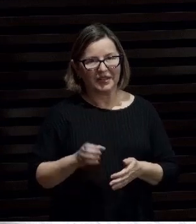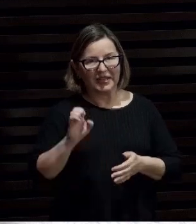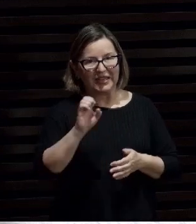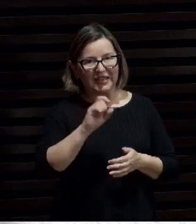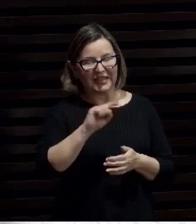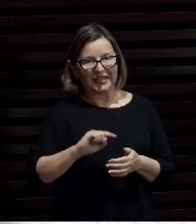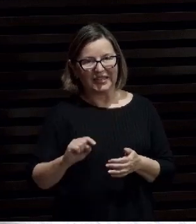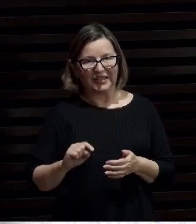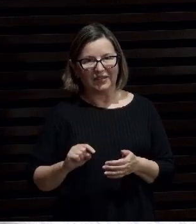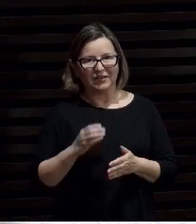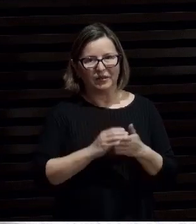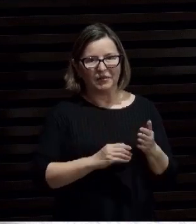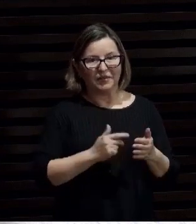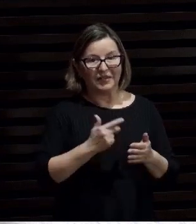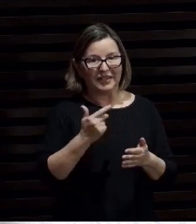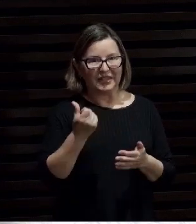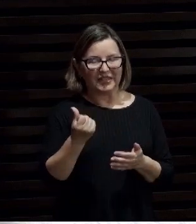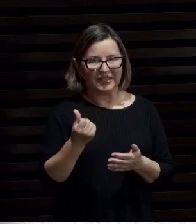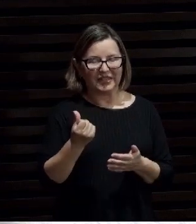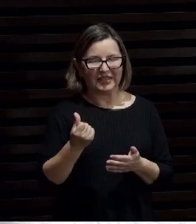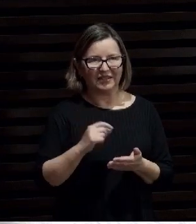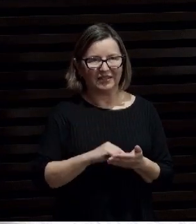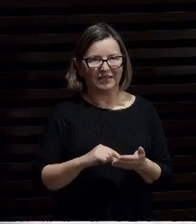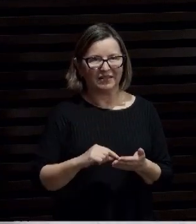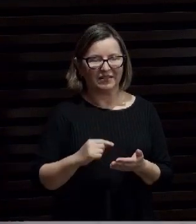26 e 27.